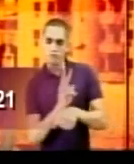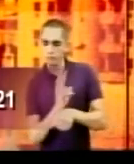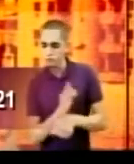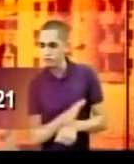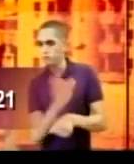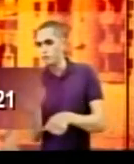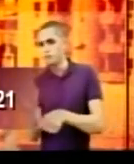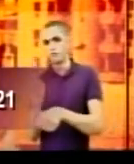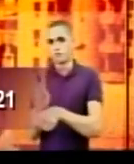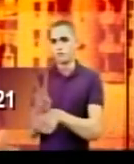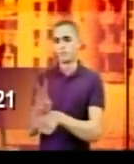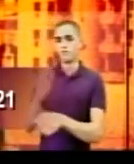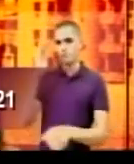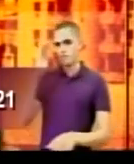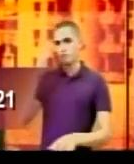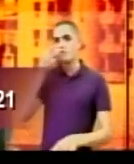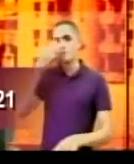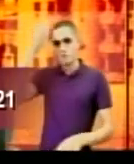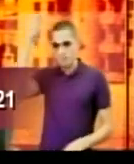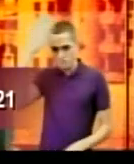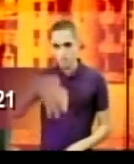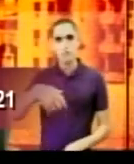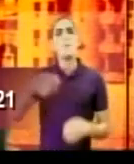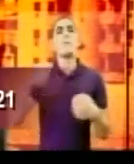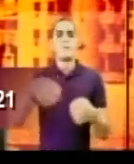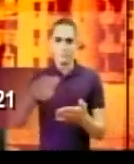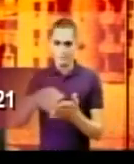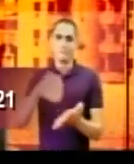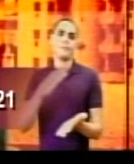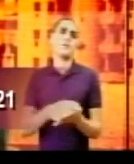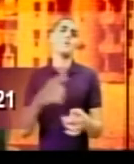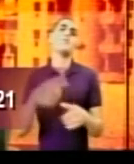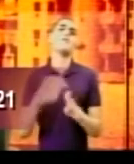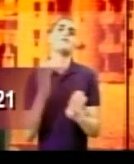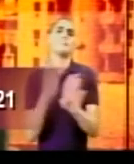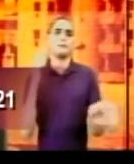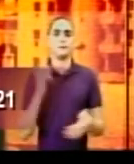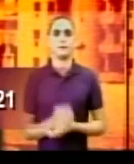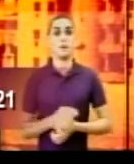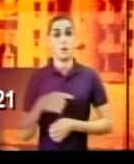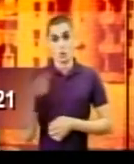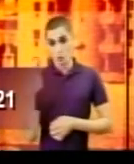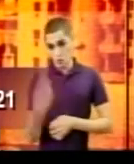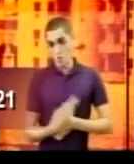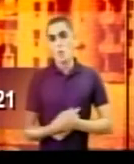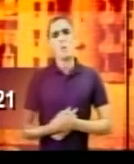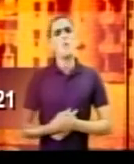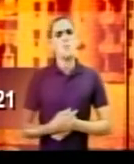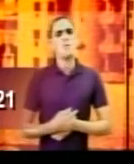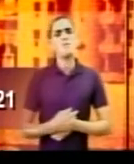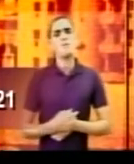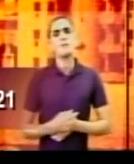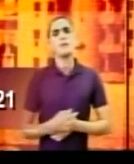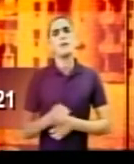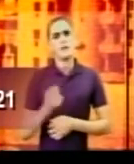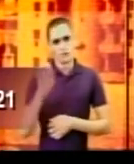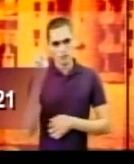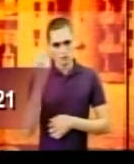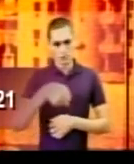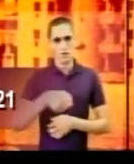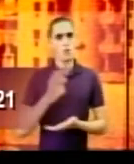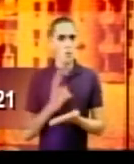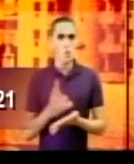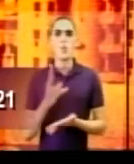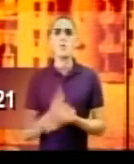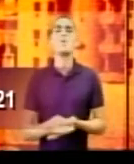e ele tem que interditar. Nós pretendemos continuarmos no mesmo ritmo, porque nós